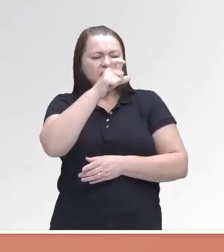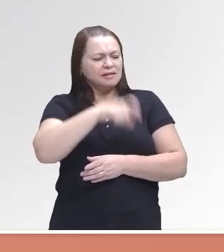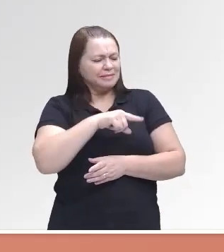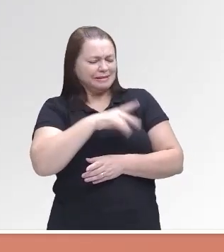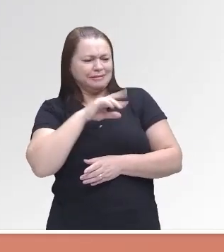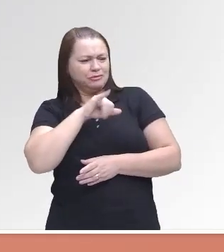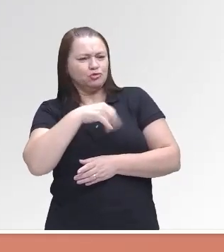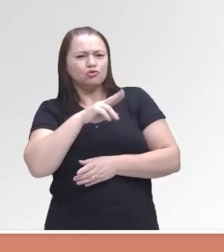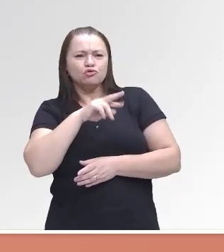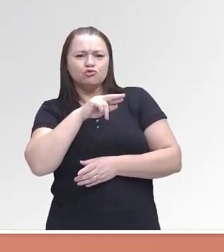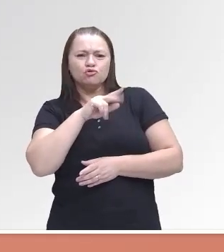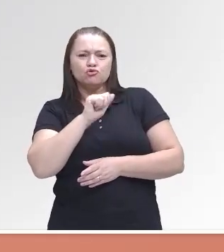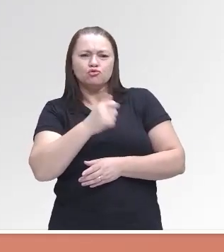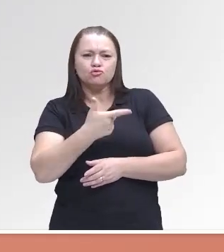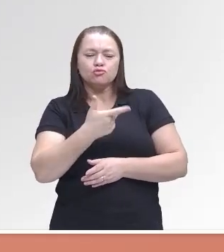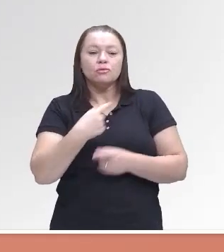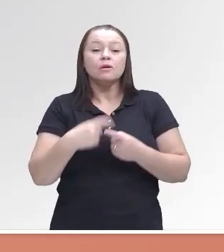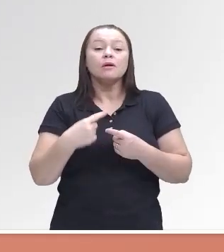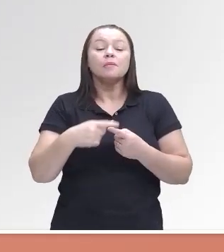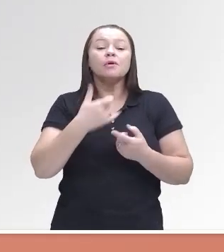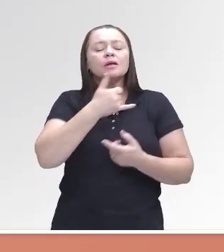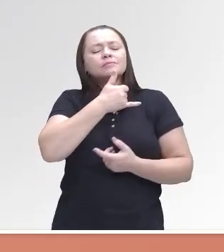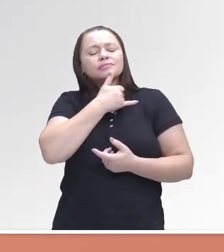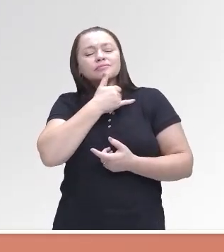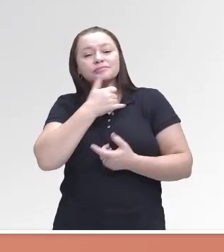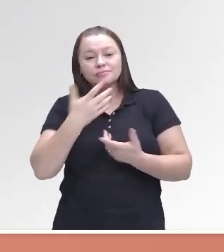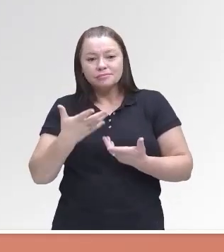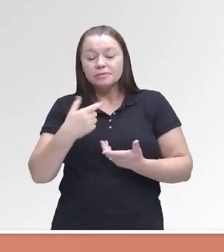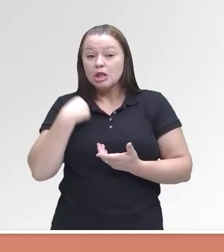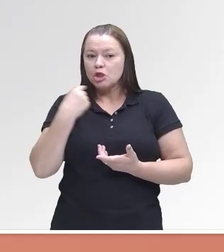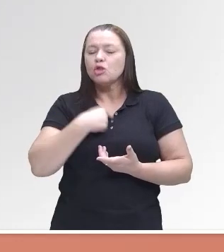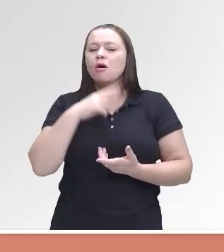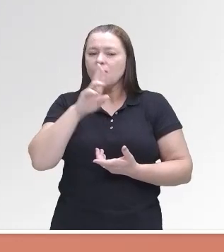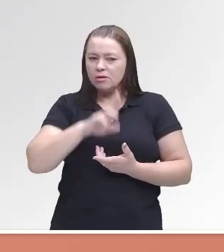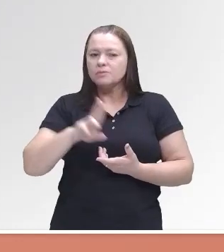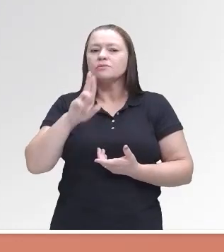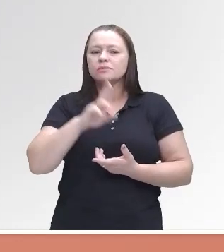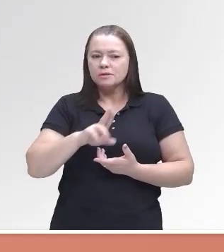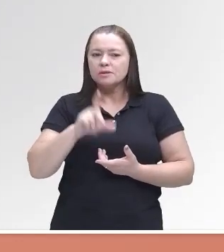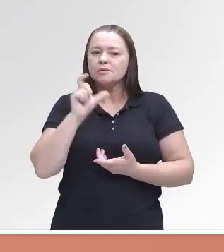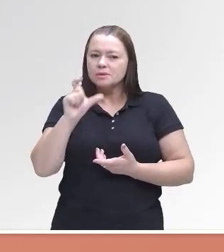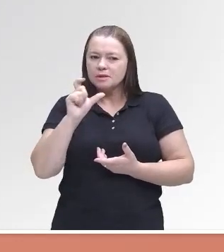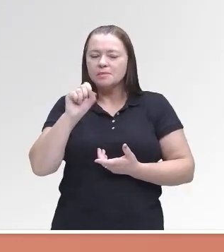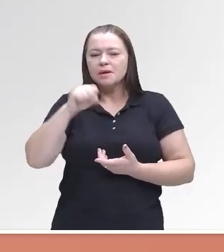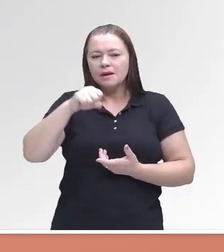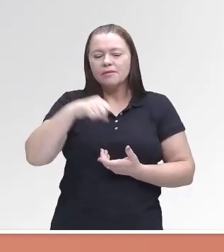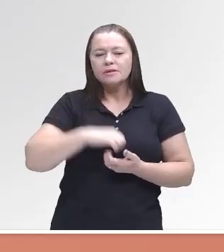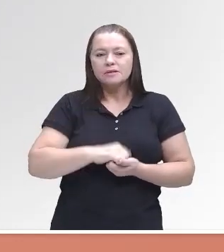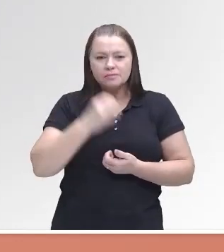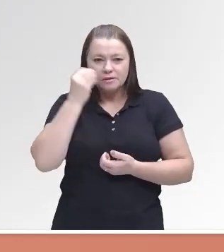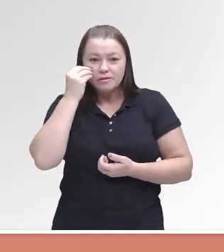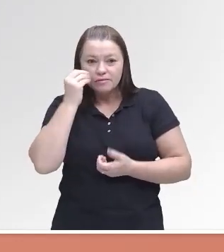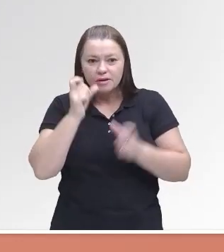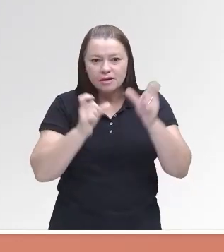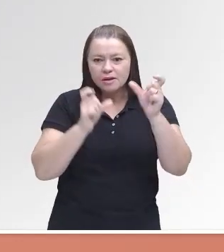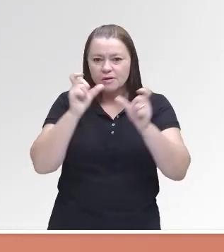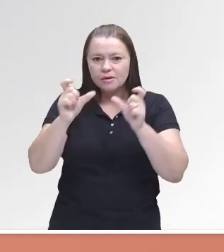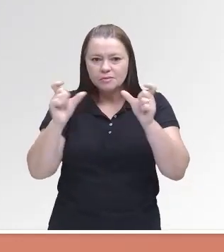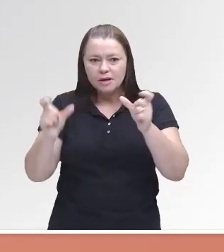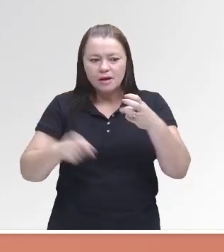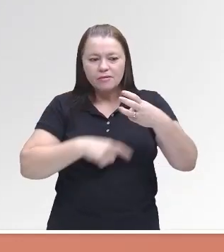jururu, né? Que nós escutamos falar bastante sobre isso. Pois é. Repararam as palavras?